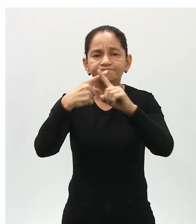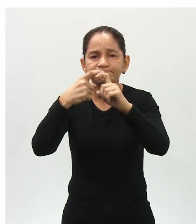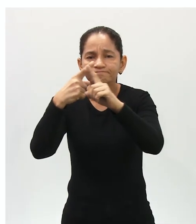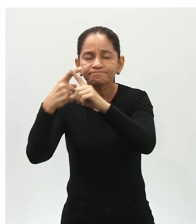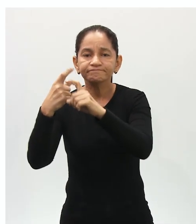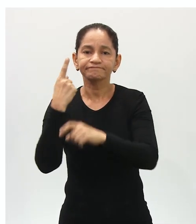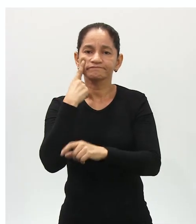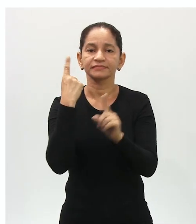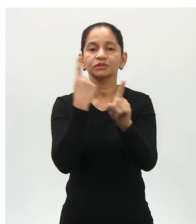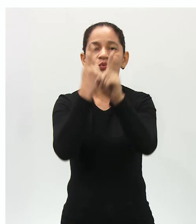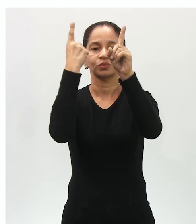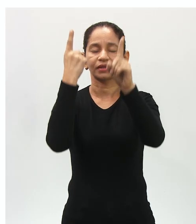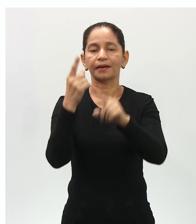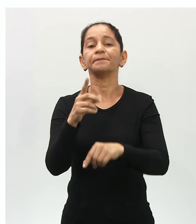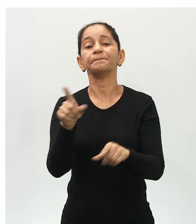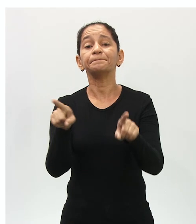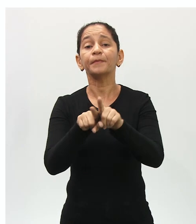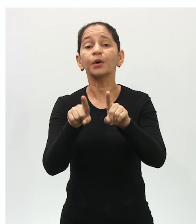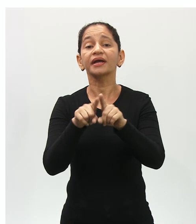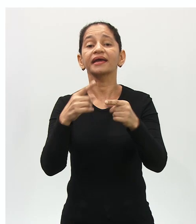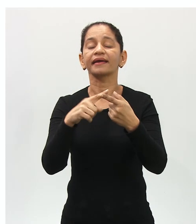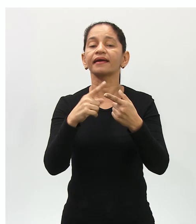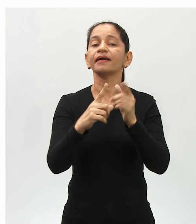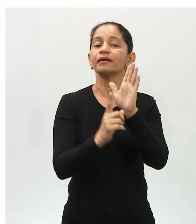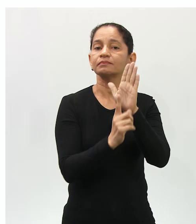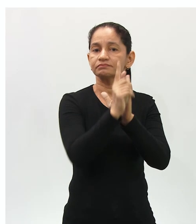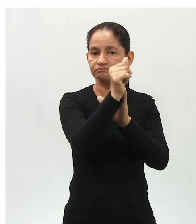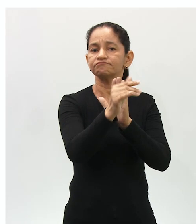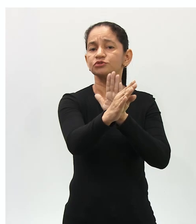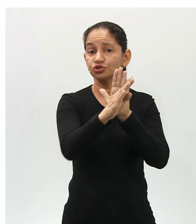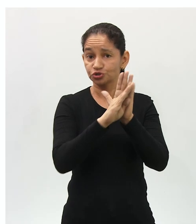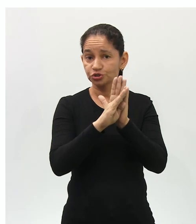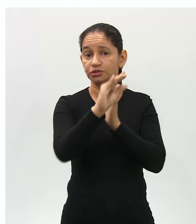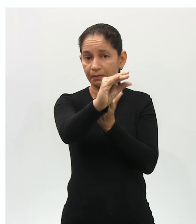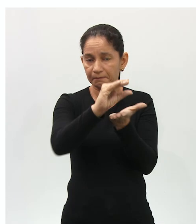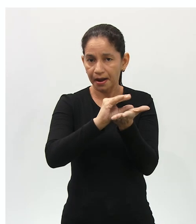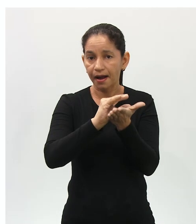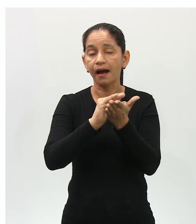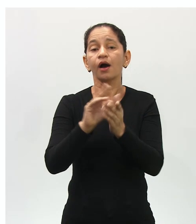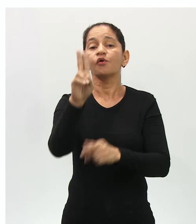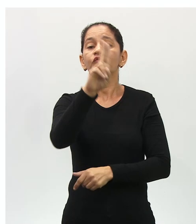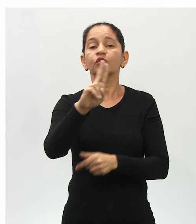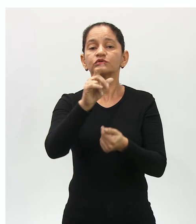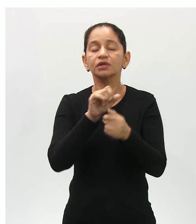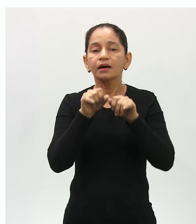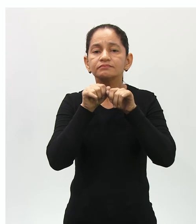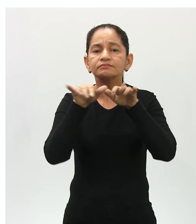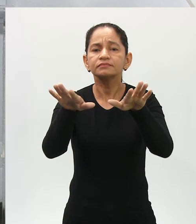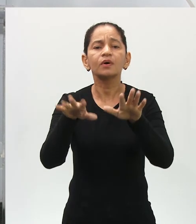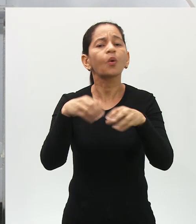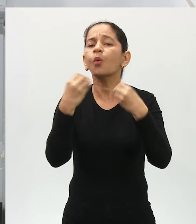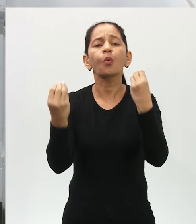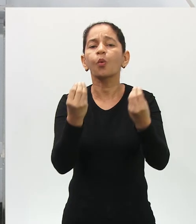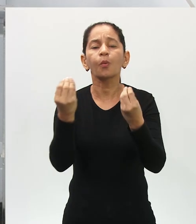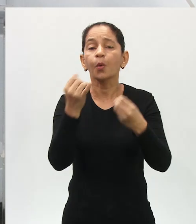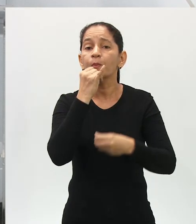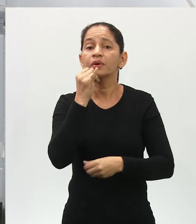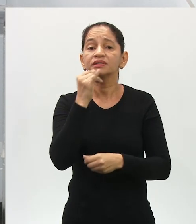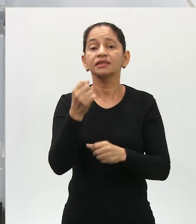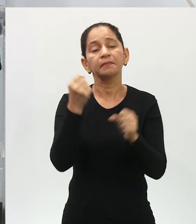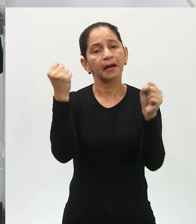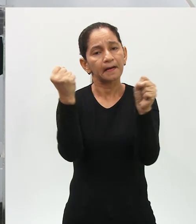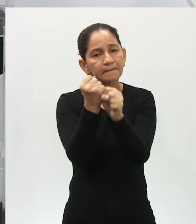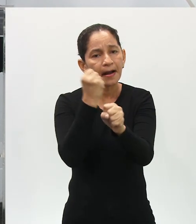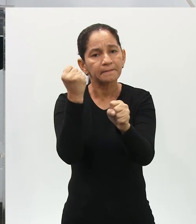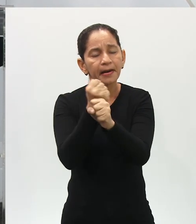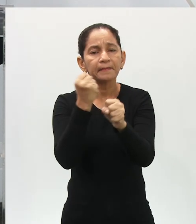metas. Para as despesas de capital. Tá? Então, as despesas de capital, quando o governo vai